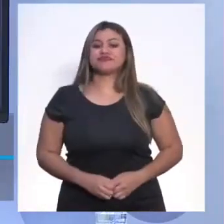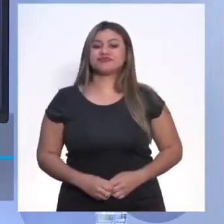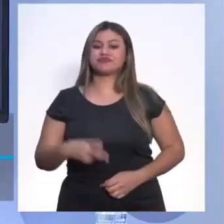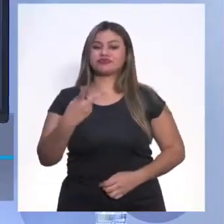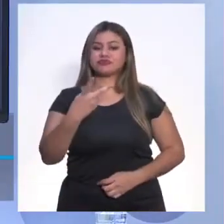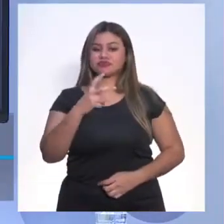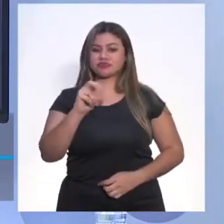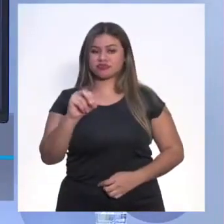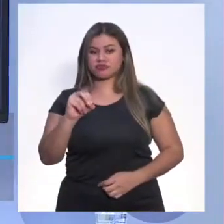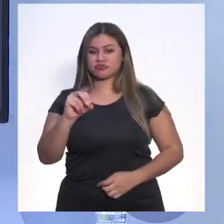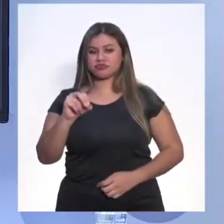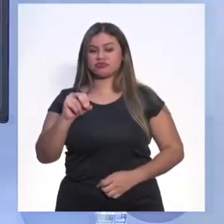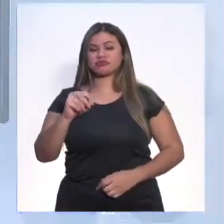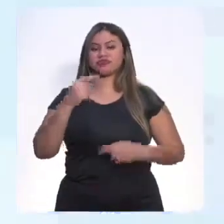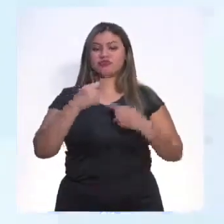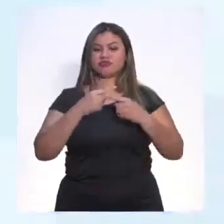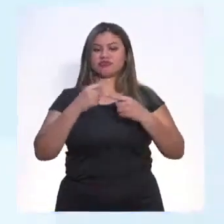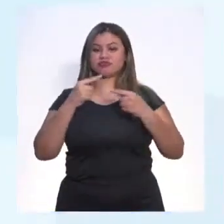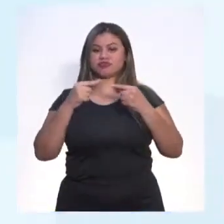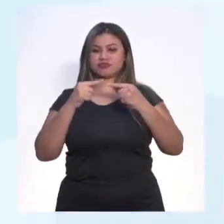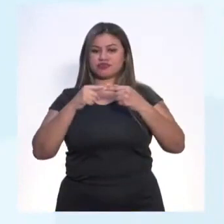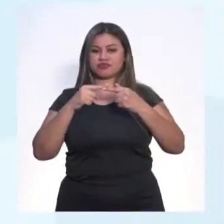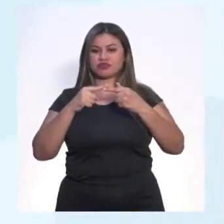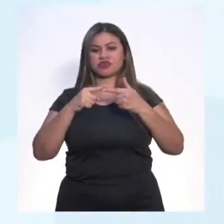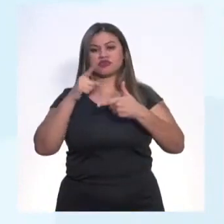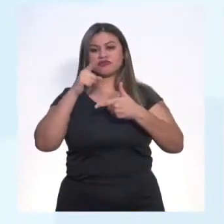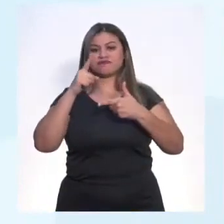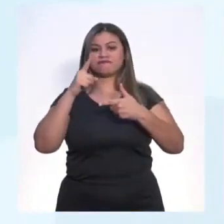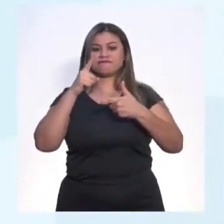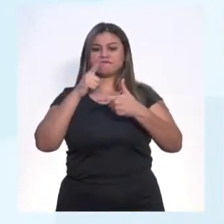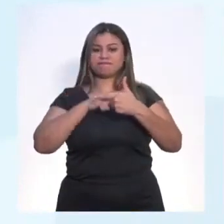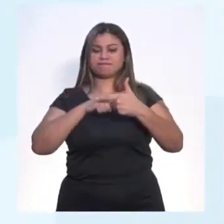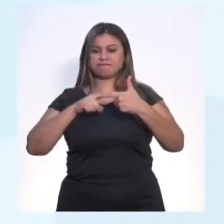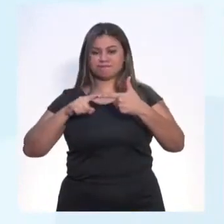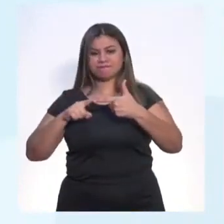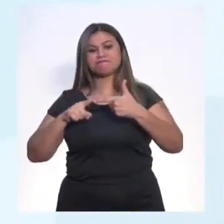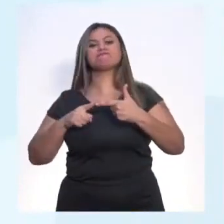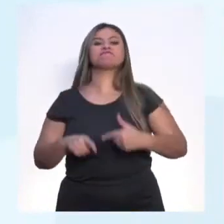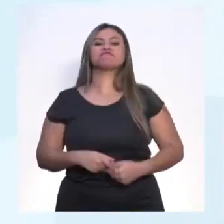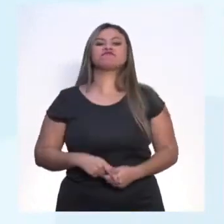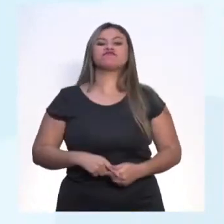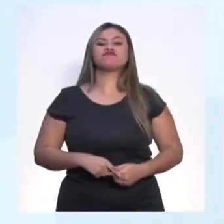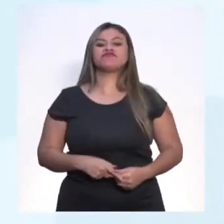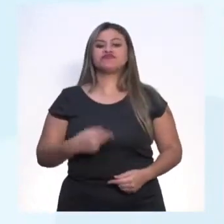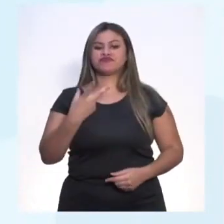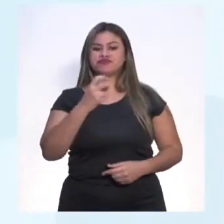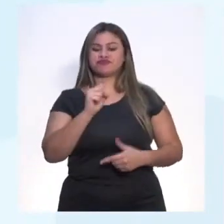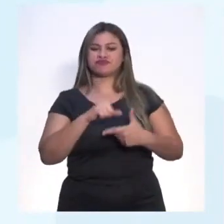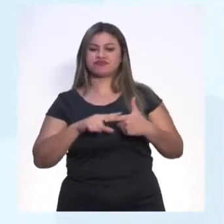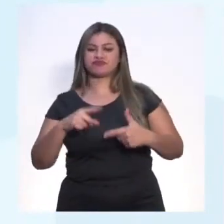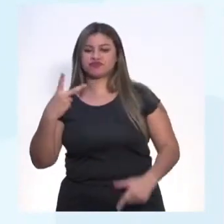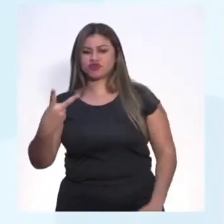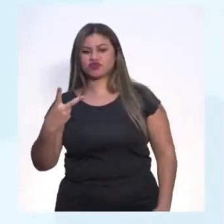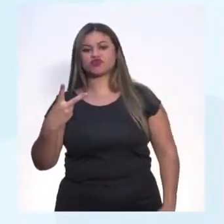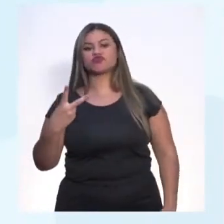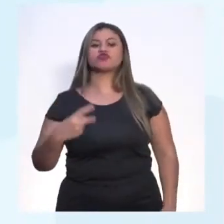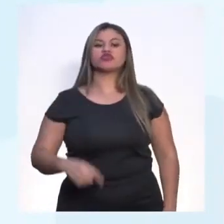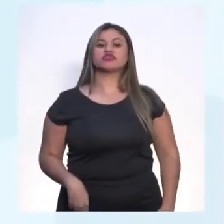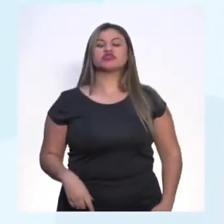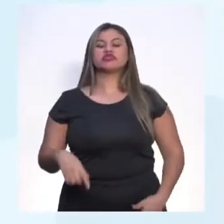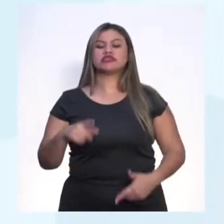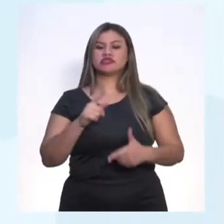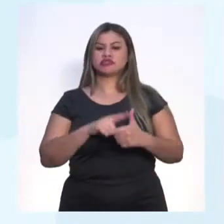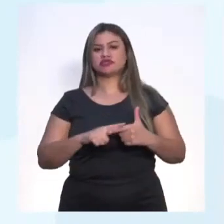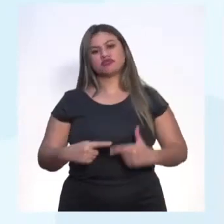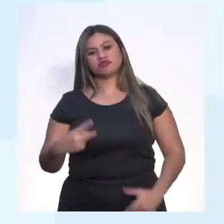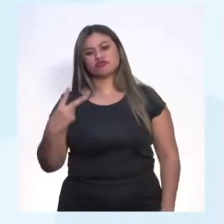e decompor em fatores primos. 20 é par, divide por 2, vai dar 10. 10 é par, divide por